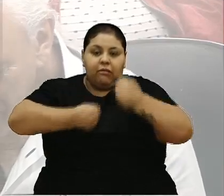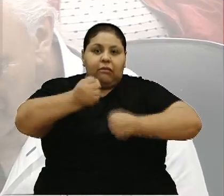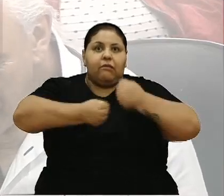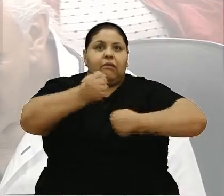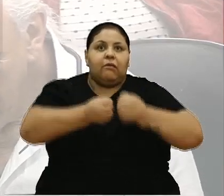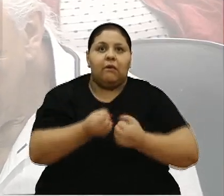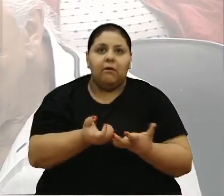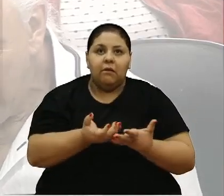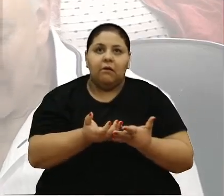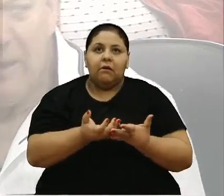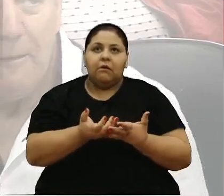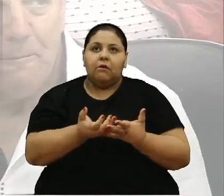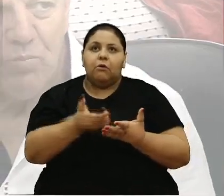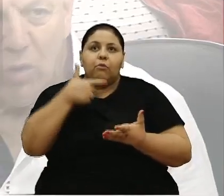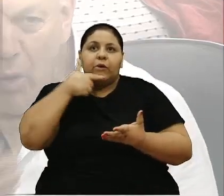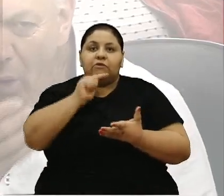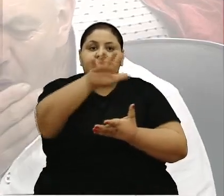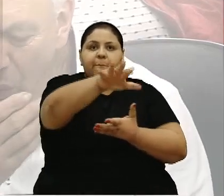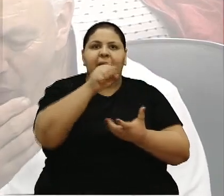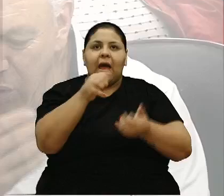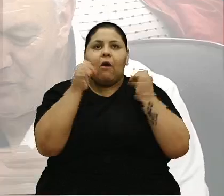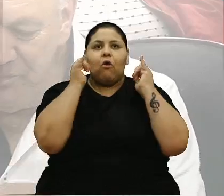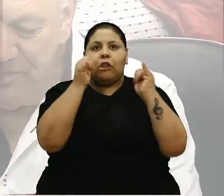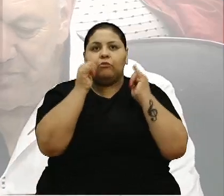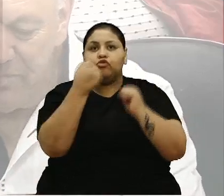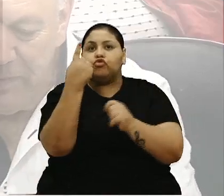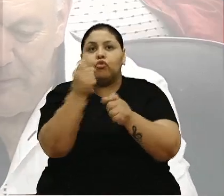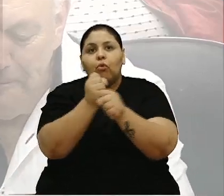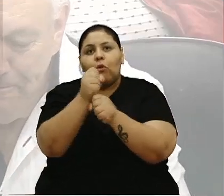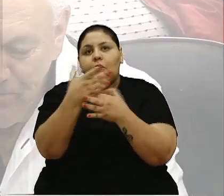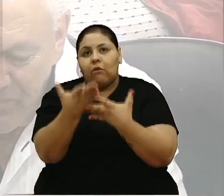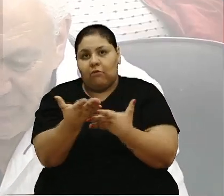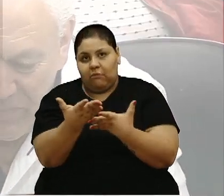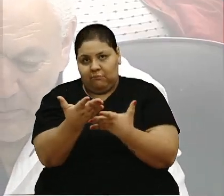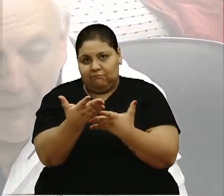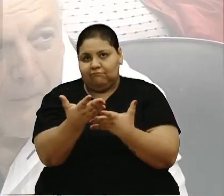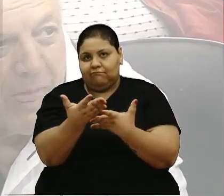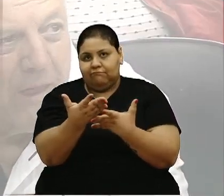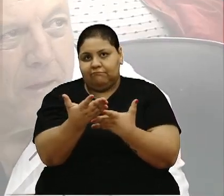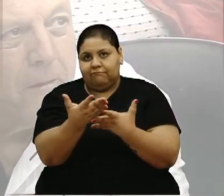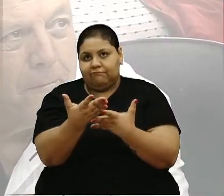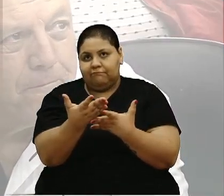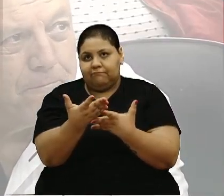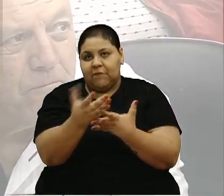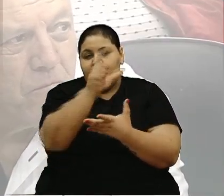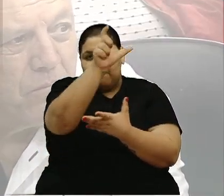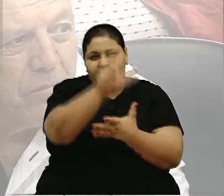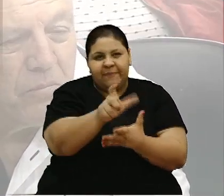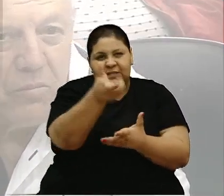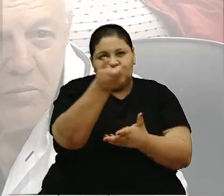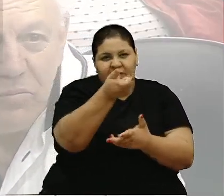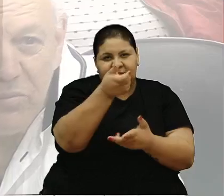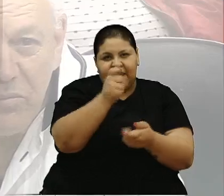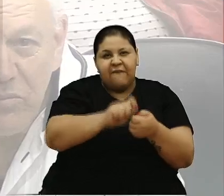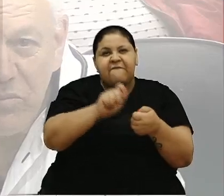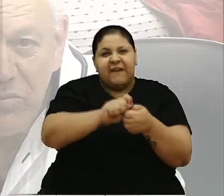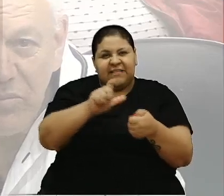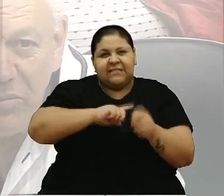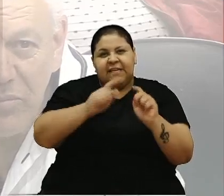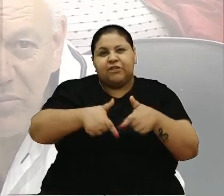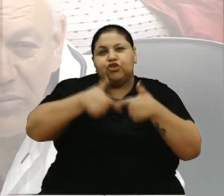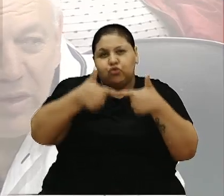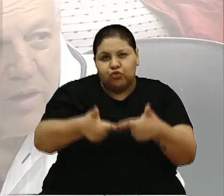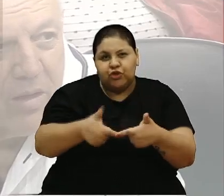para atravessar. Faz 1 ano. Então, quem quer faz, quem não quer arruma desculpa. Então, vamos parar com essa história aí de